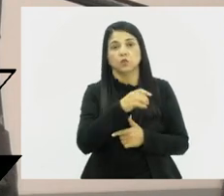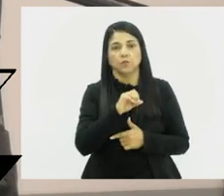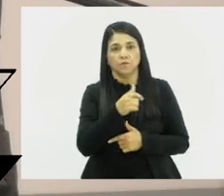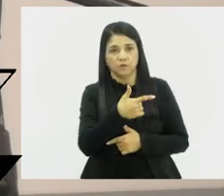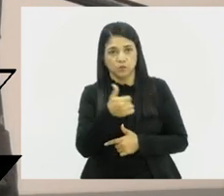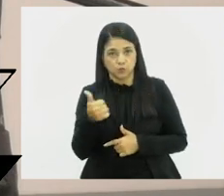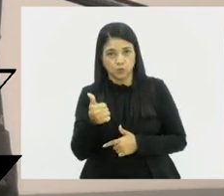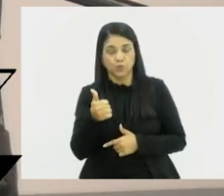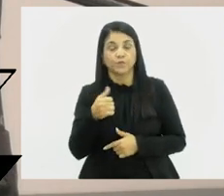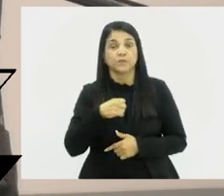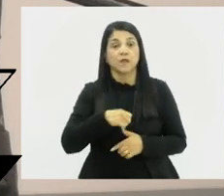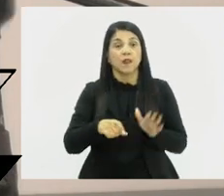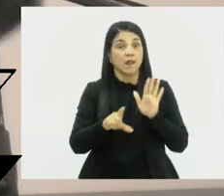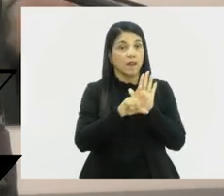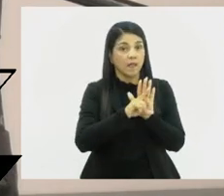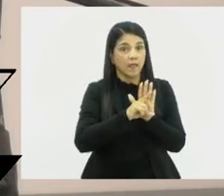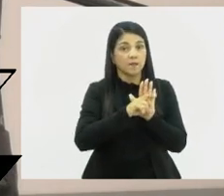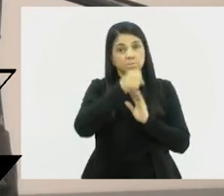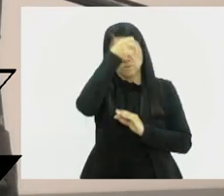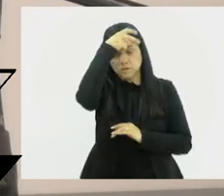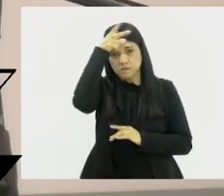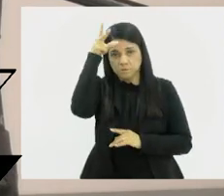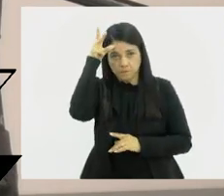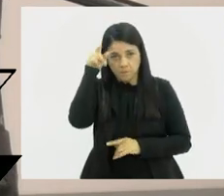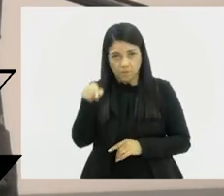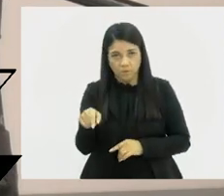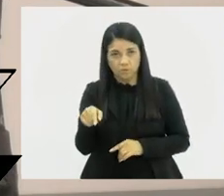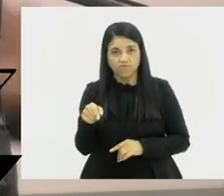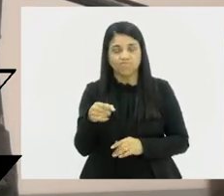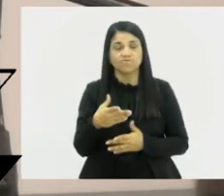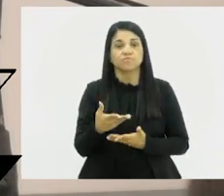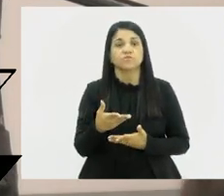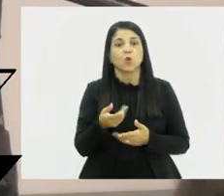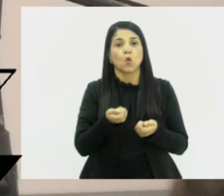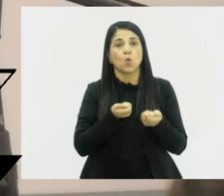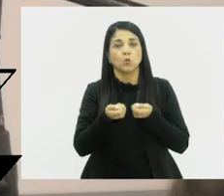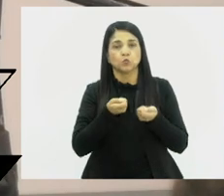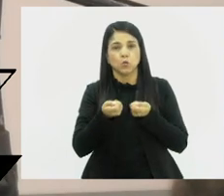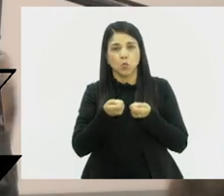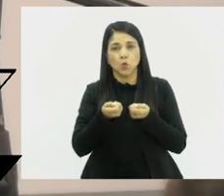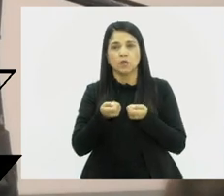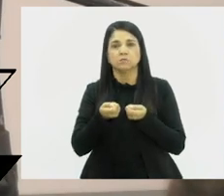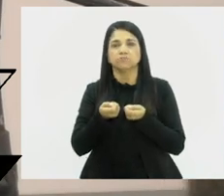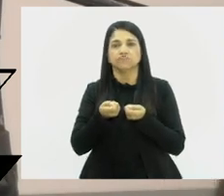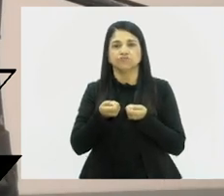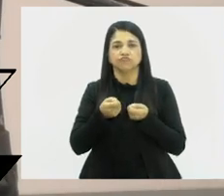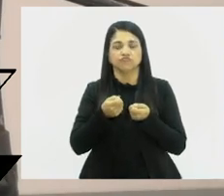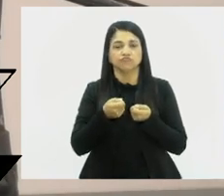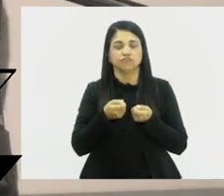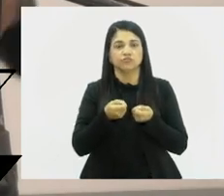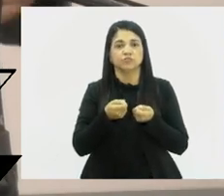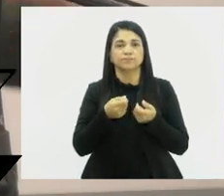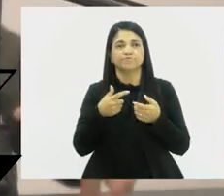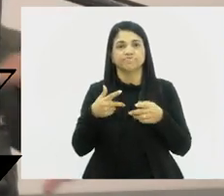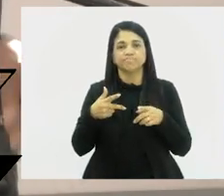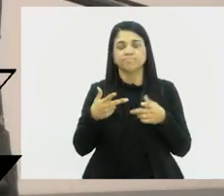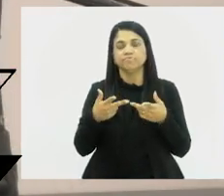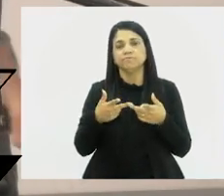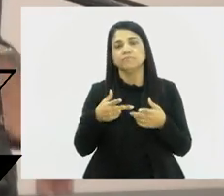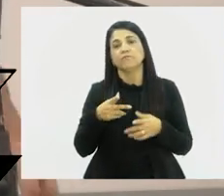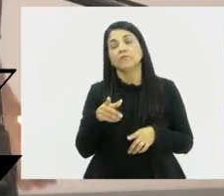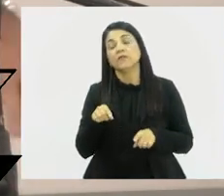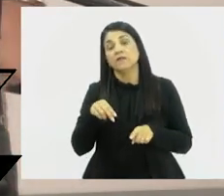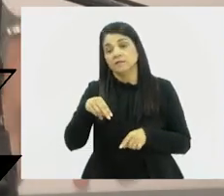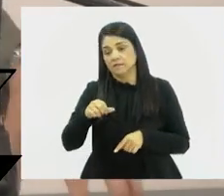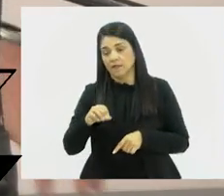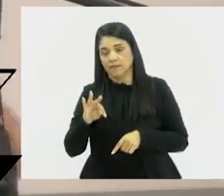lei municipal minha lá atrás, que é o controle de natalidade, o castramóvel, que implantei em São João de